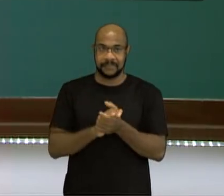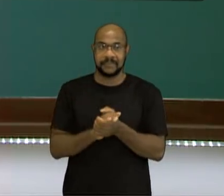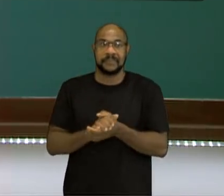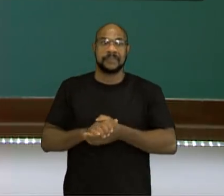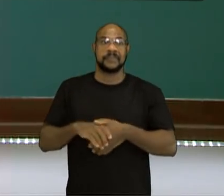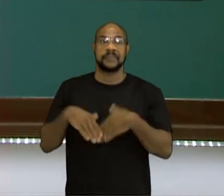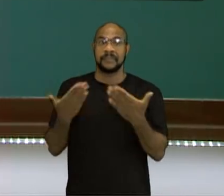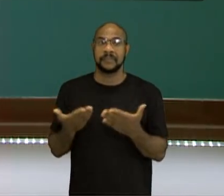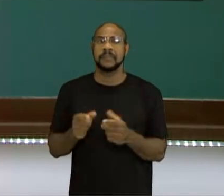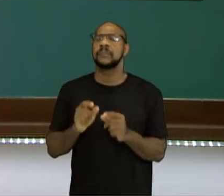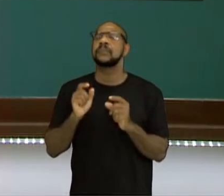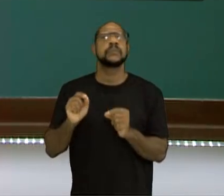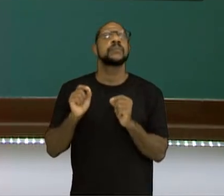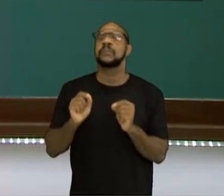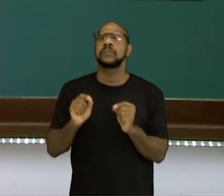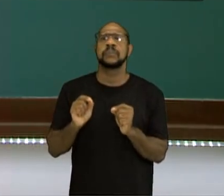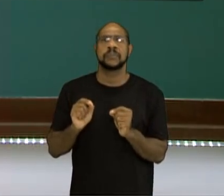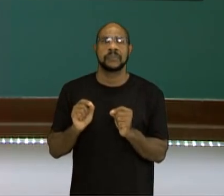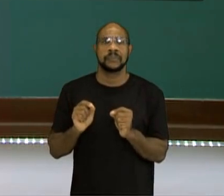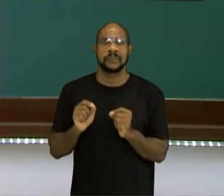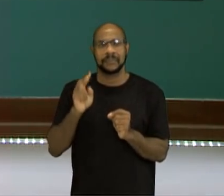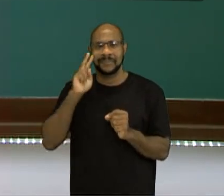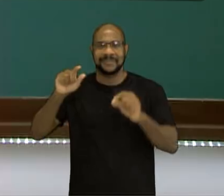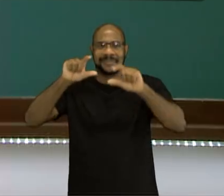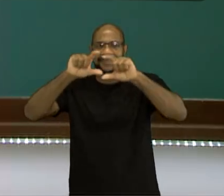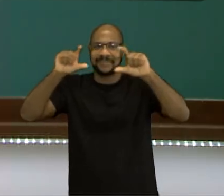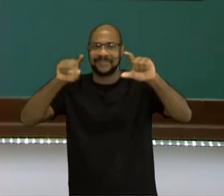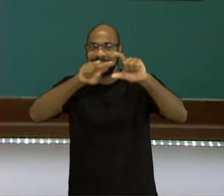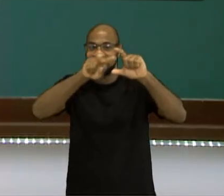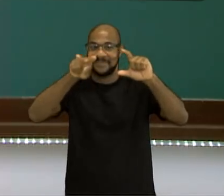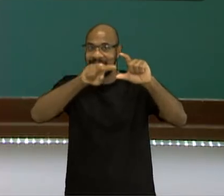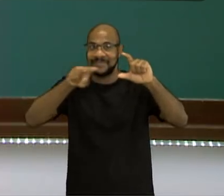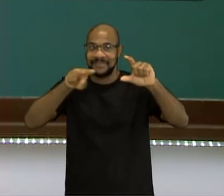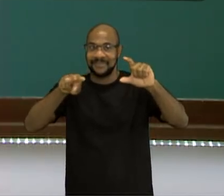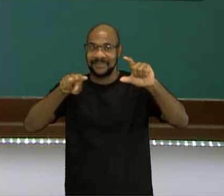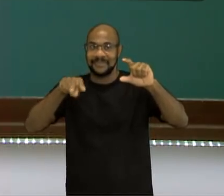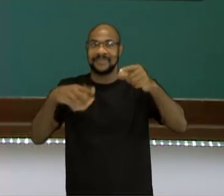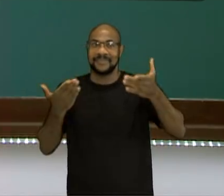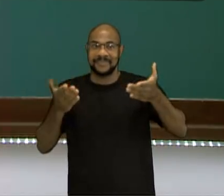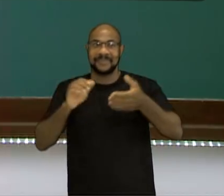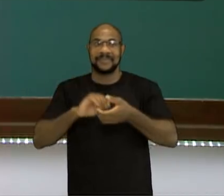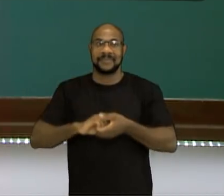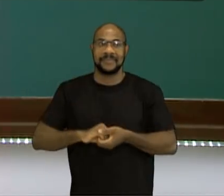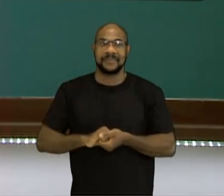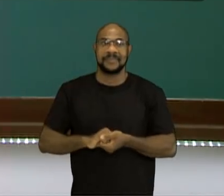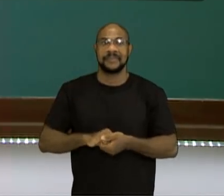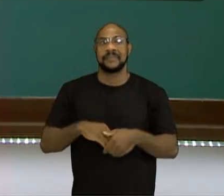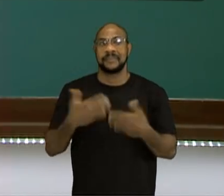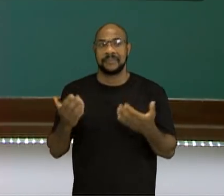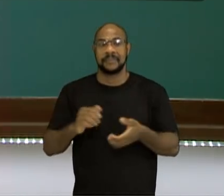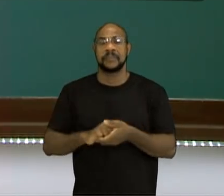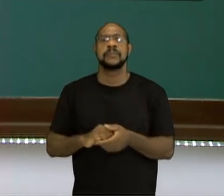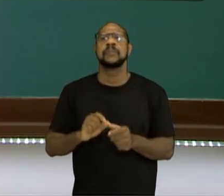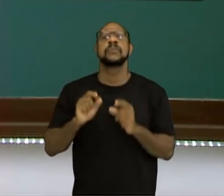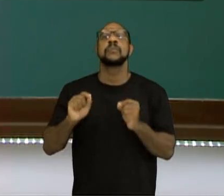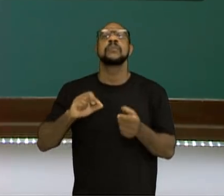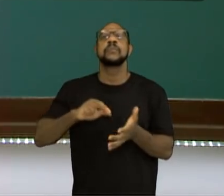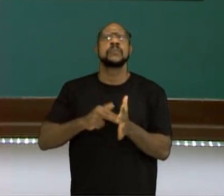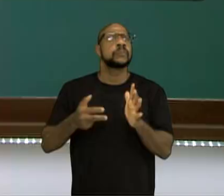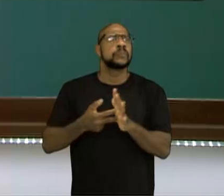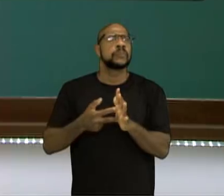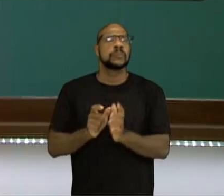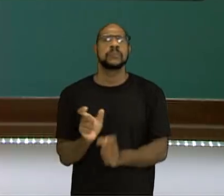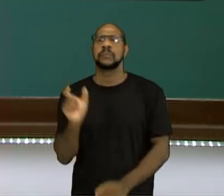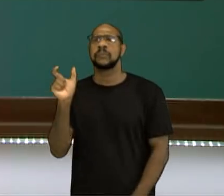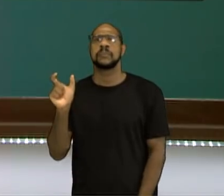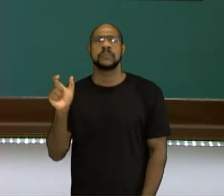que a gente viu. Então, também um pedacinho do título, por quem é escrito, quando. Então, olha lá. O que significa